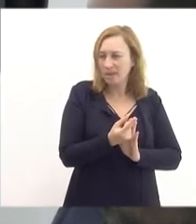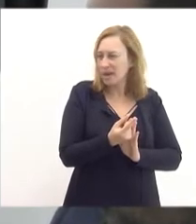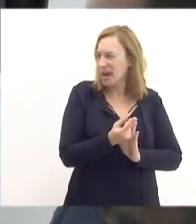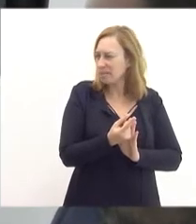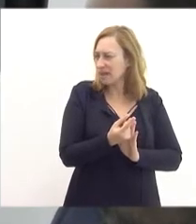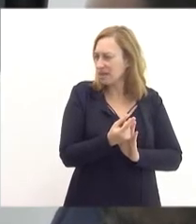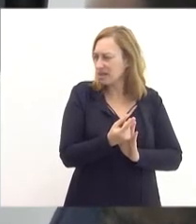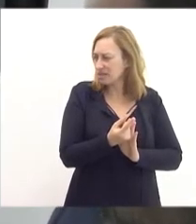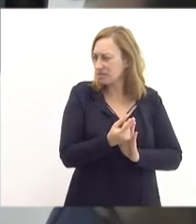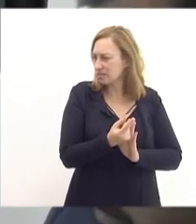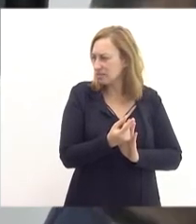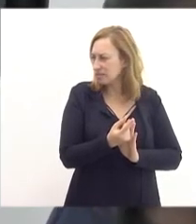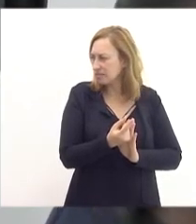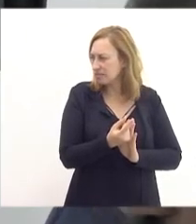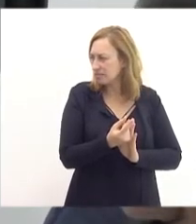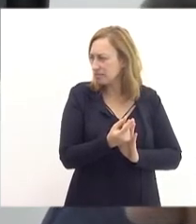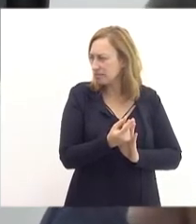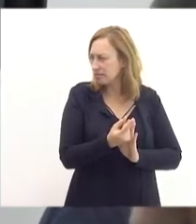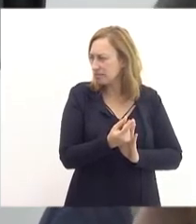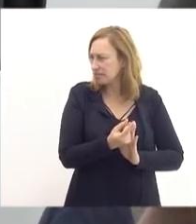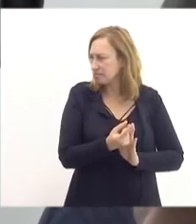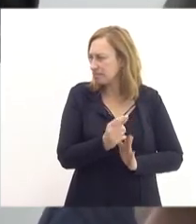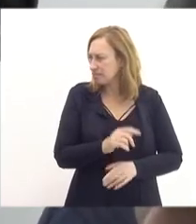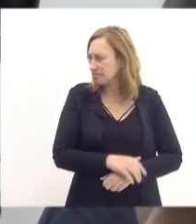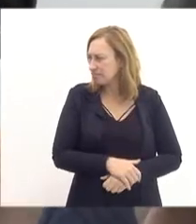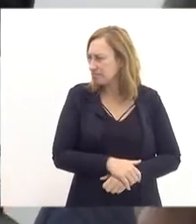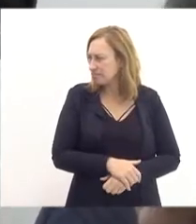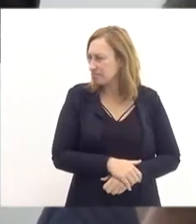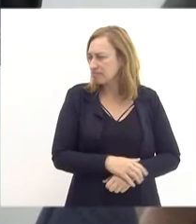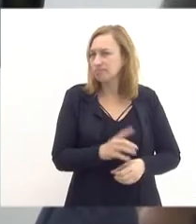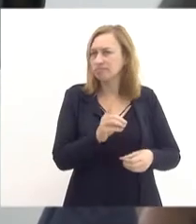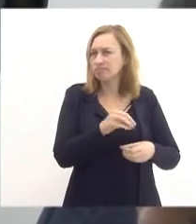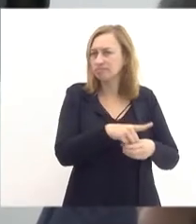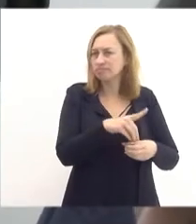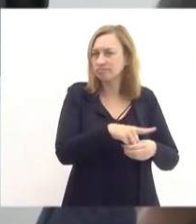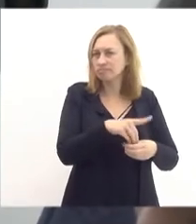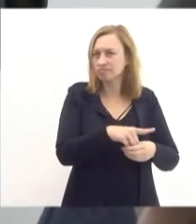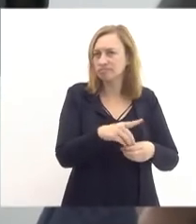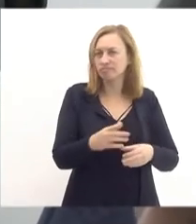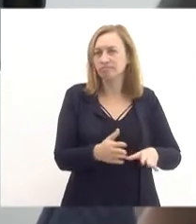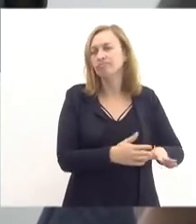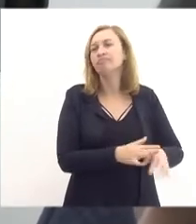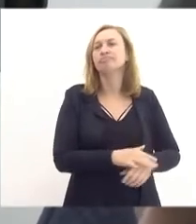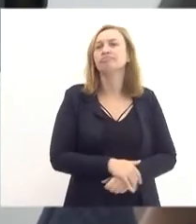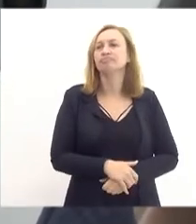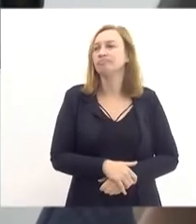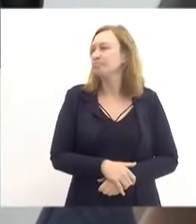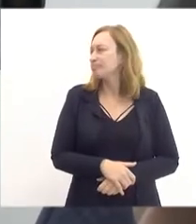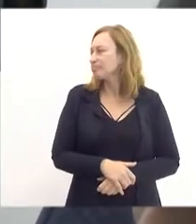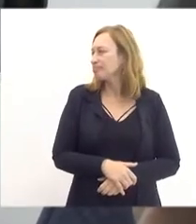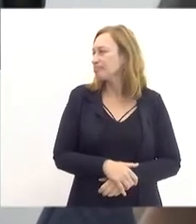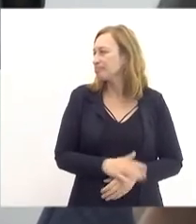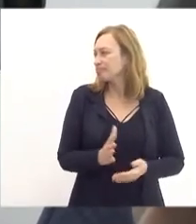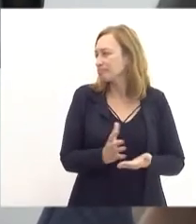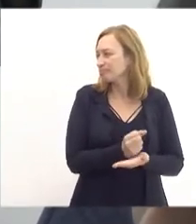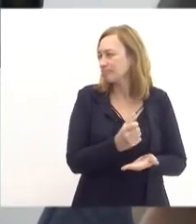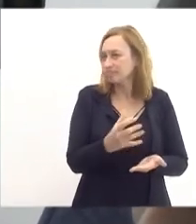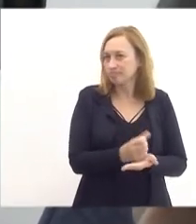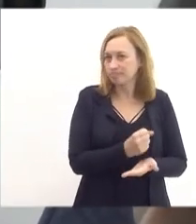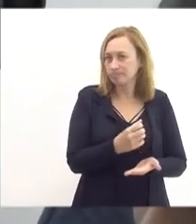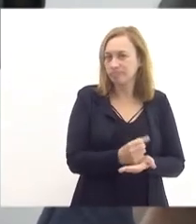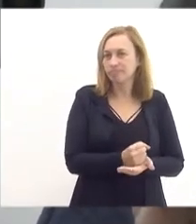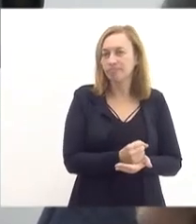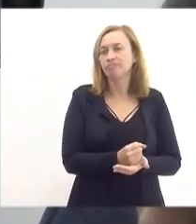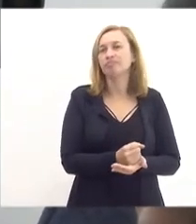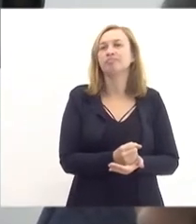uma alta do barril, deixou anteontem a 120 dólares o barril, né? Mas é de uma